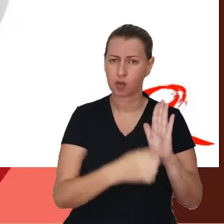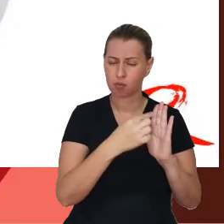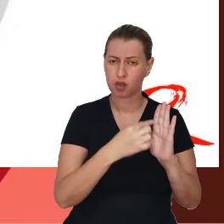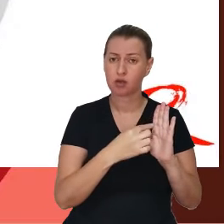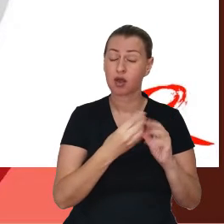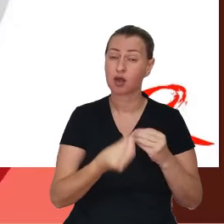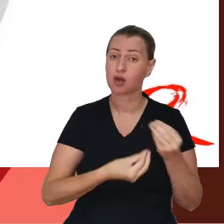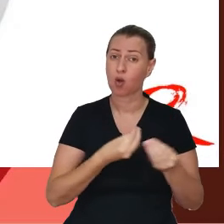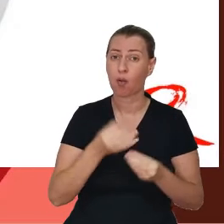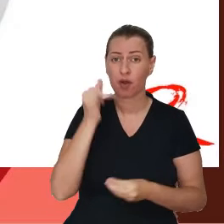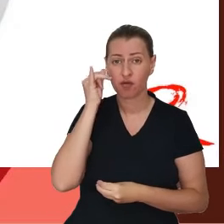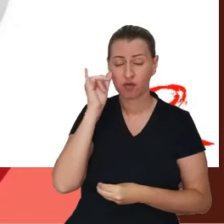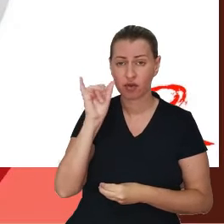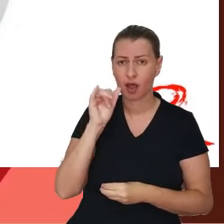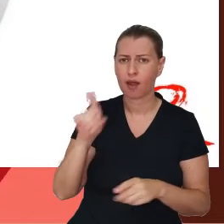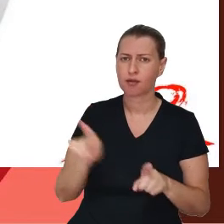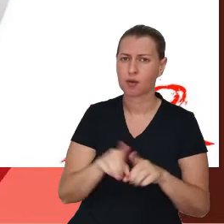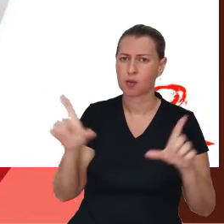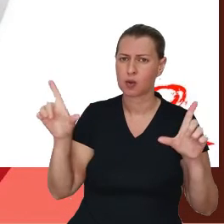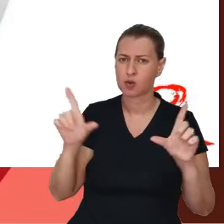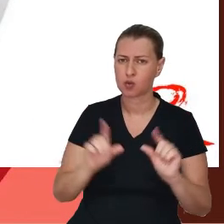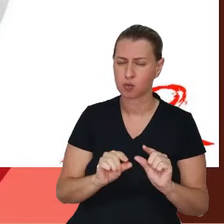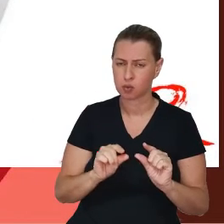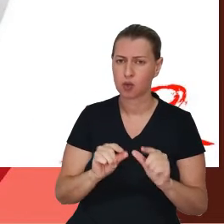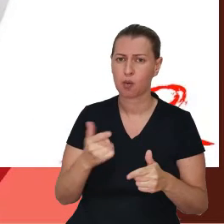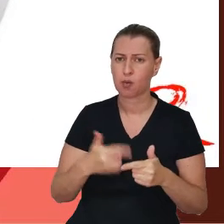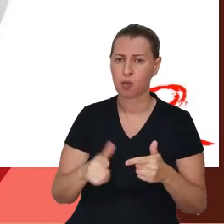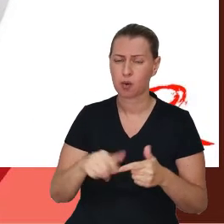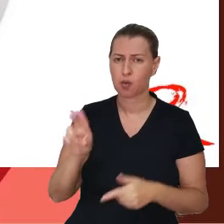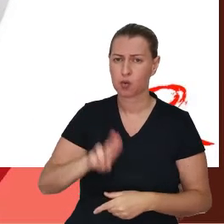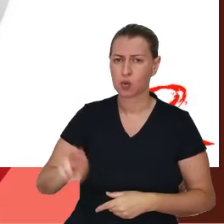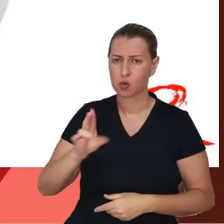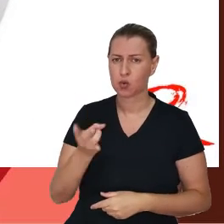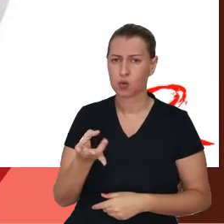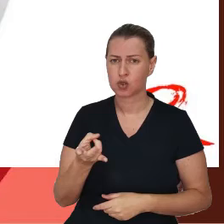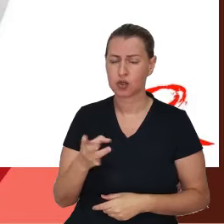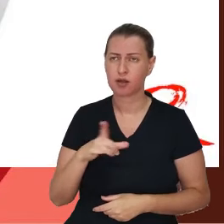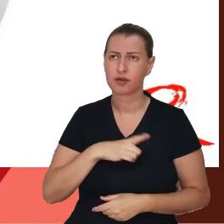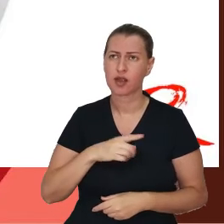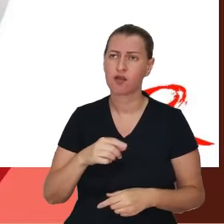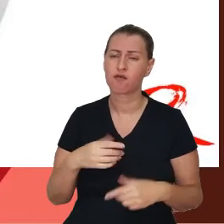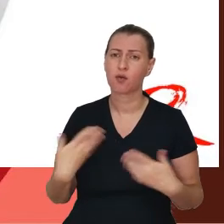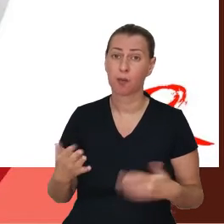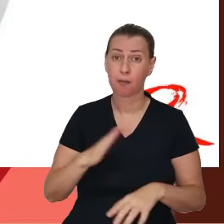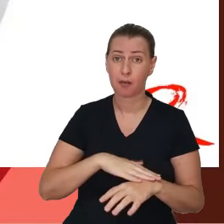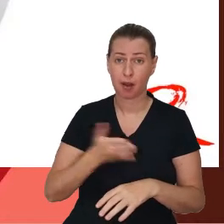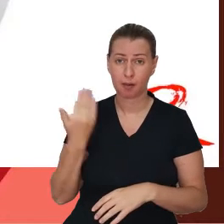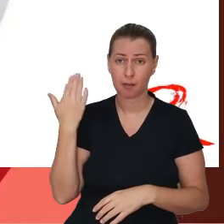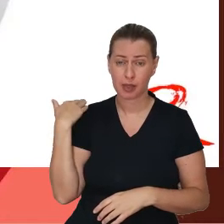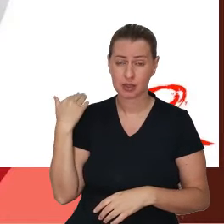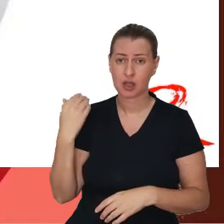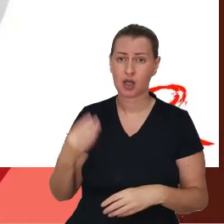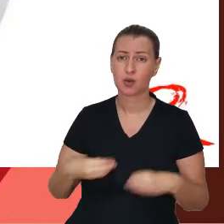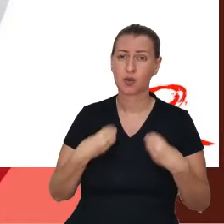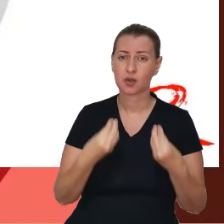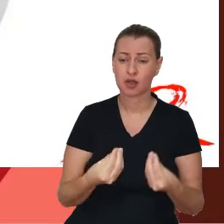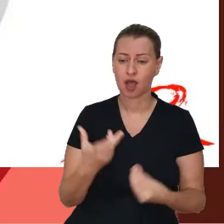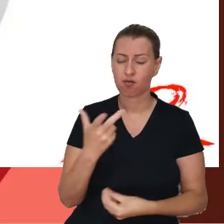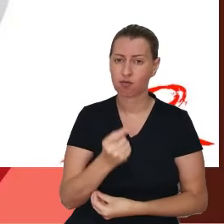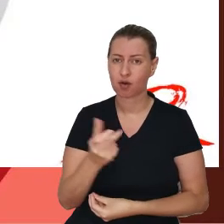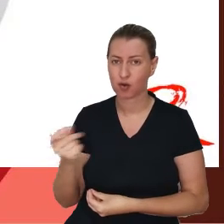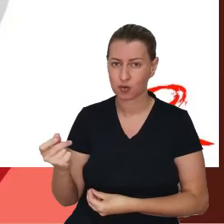mesmo. Redução de danos no uso de drogas, né, já teve uma época em que era distribuído seringas e agulhas para evitar que as